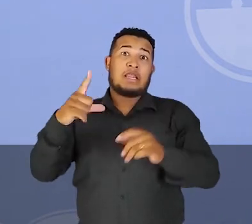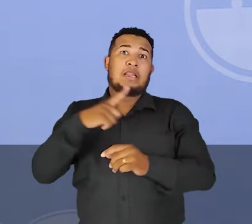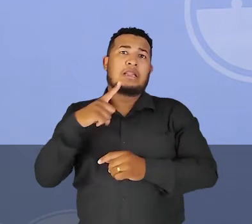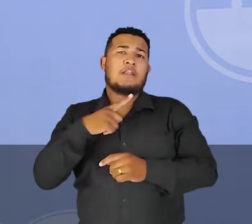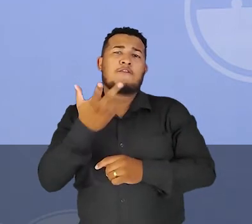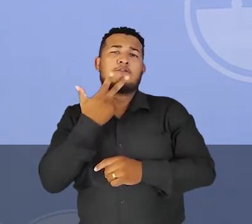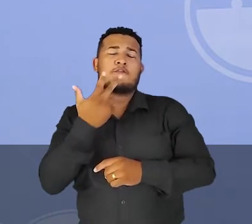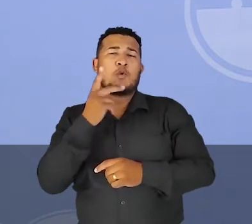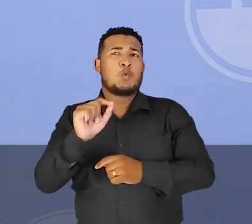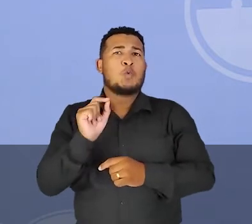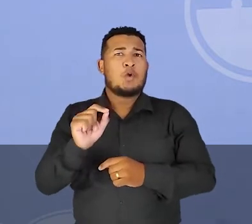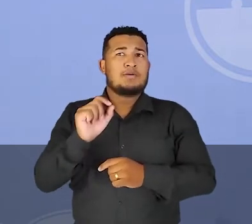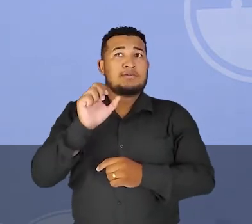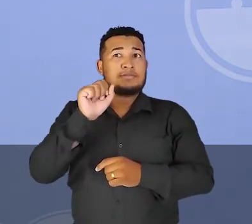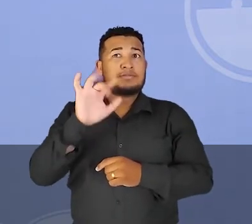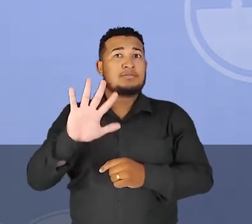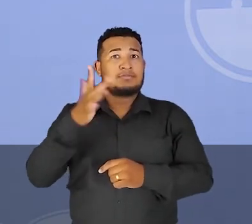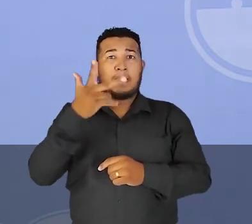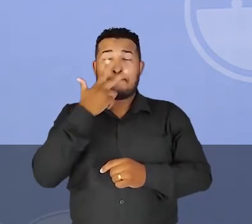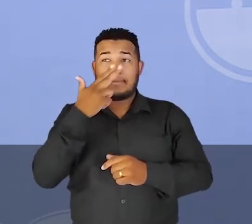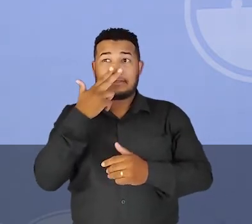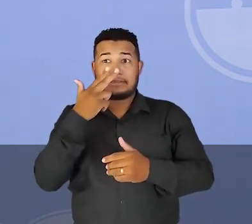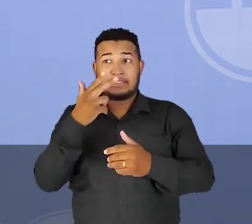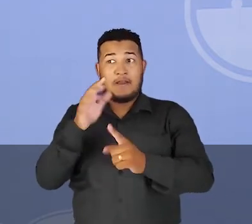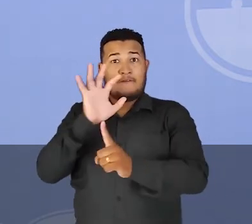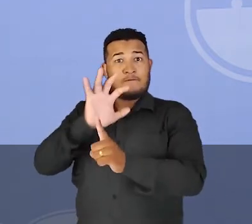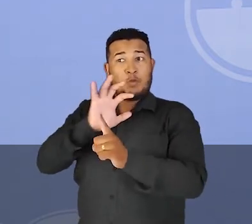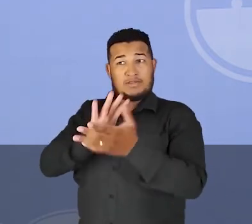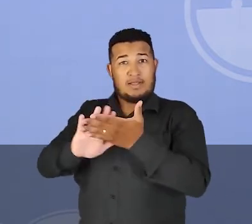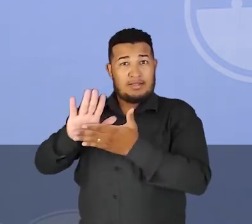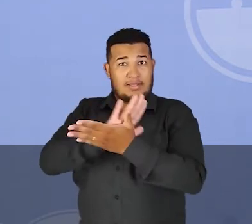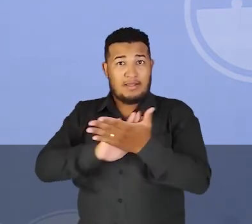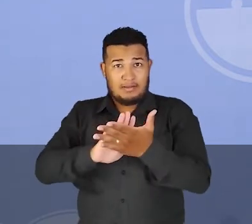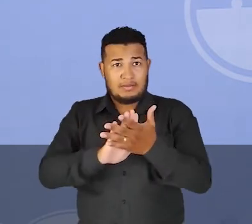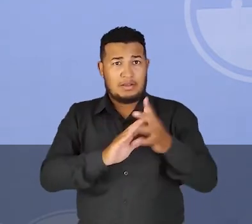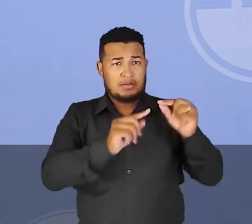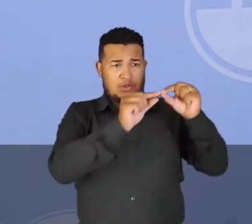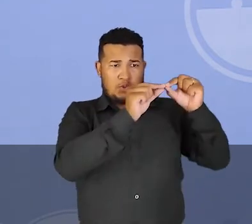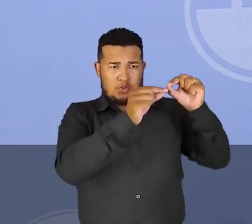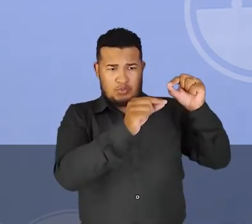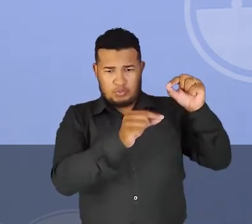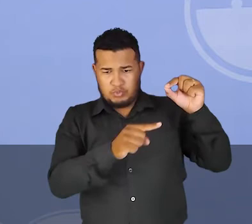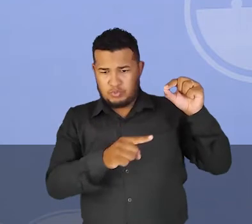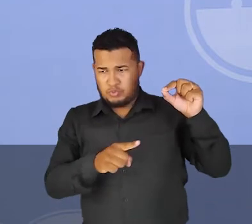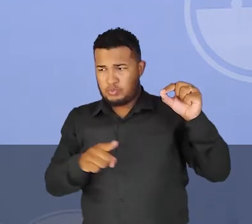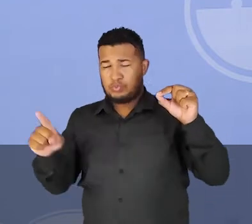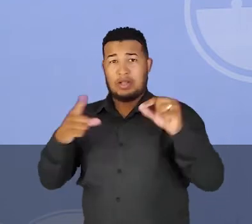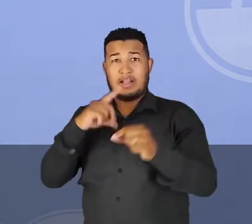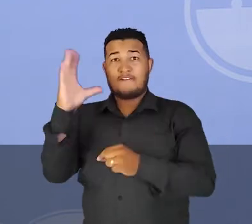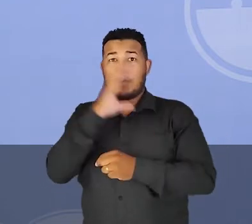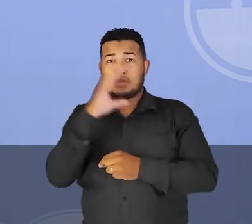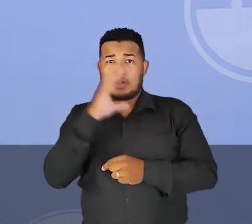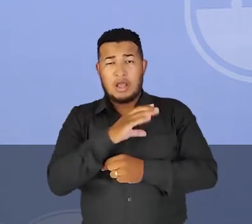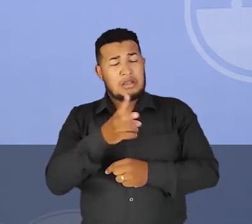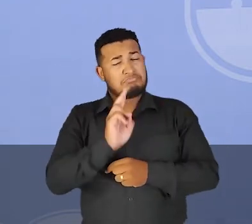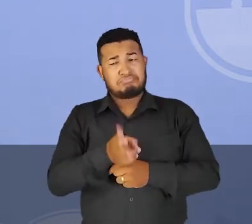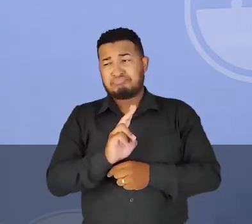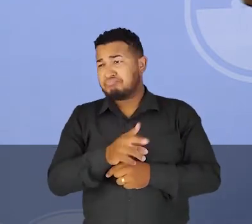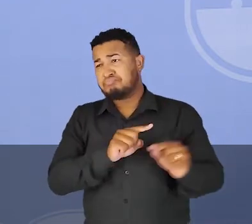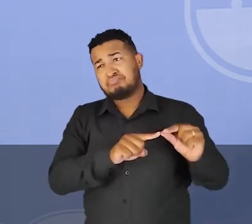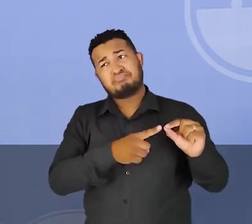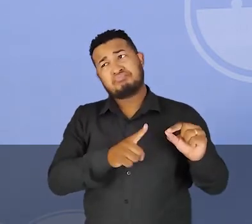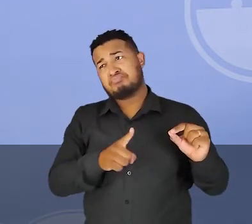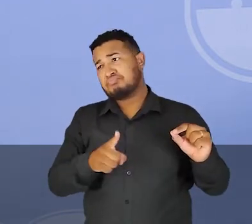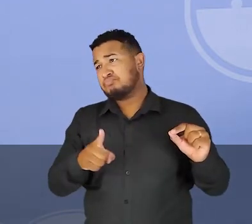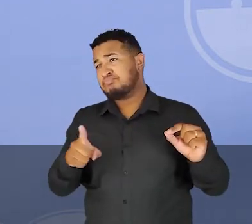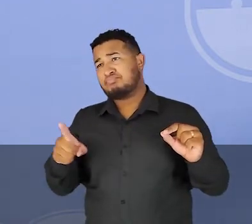ponto de dizer que, se não tivesse nenhuma interação, esta bolinha que tivesse velocidade ia continuar